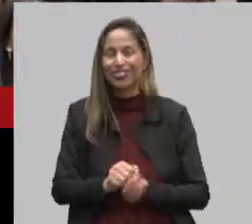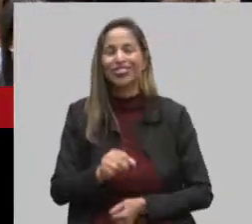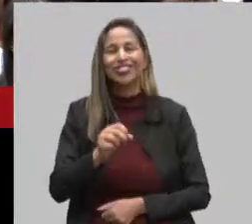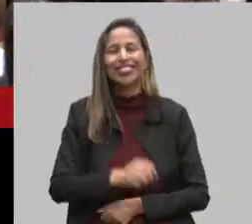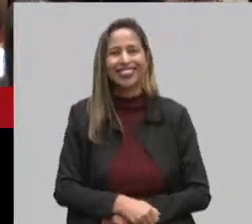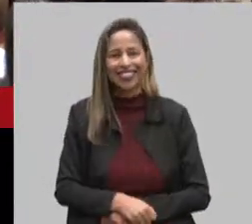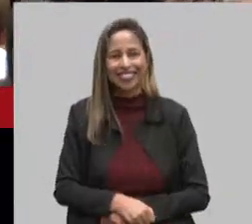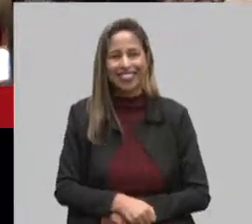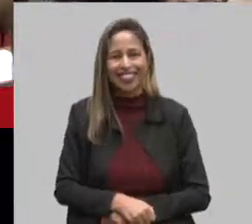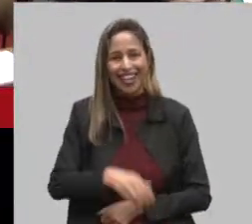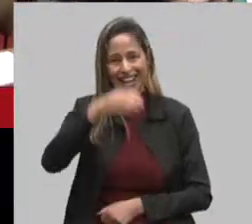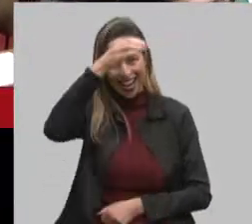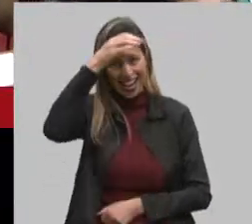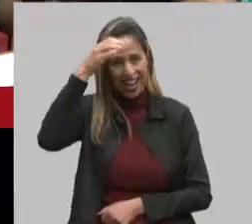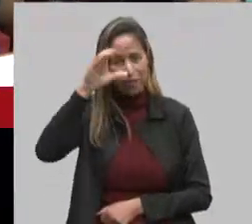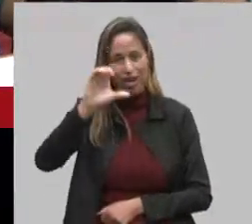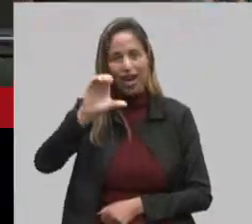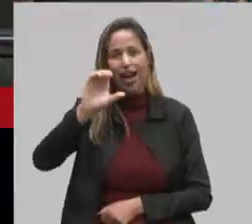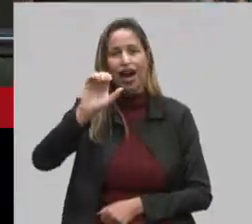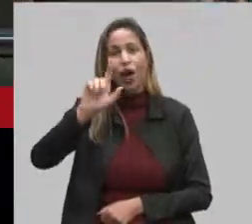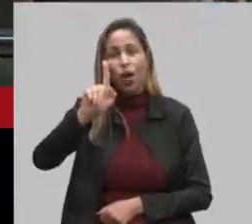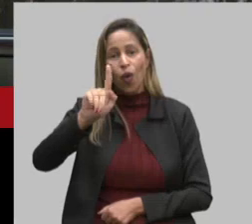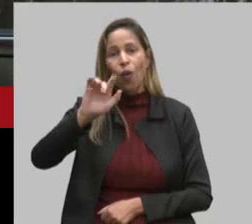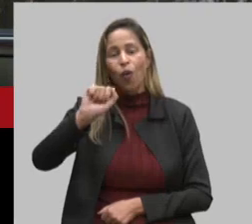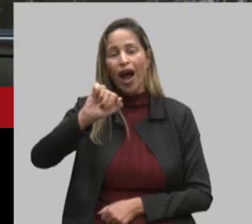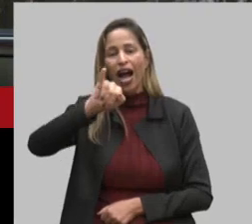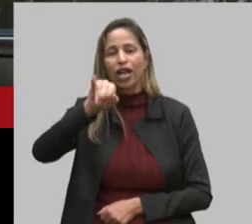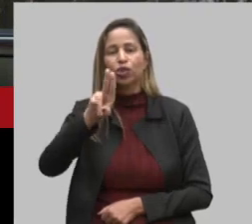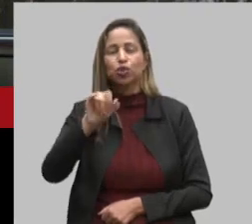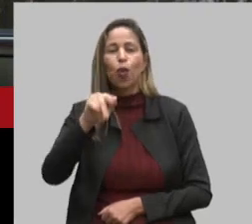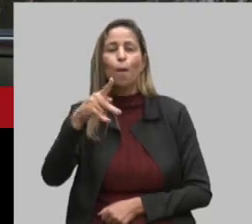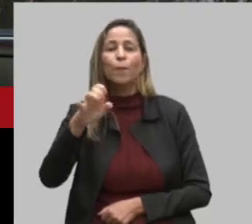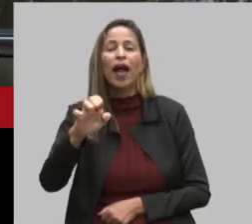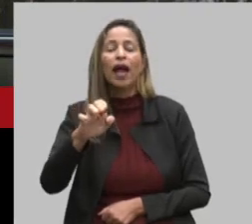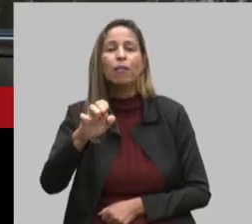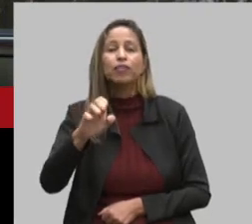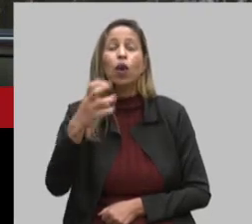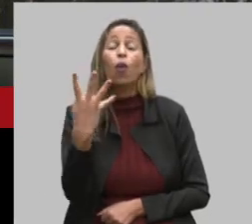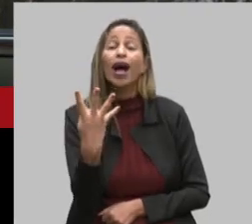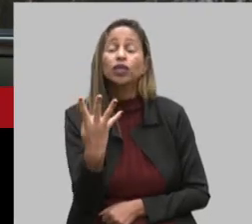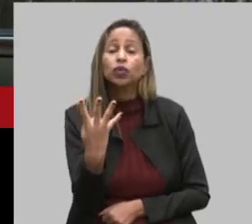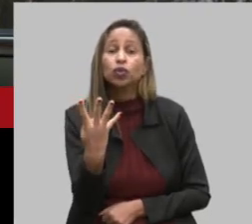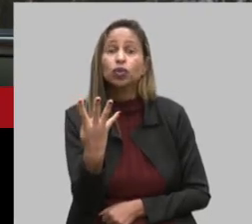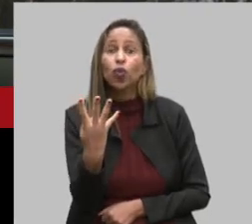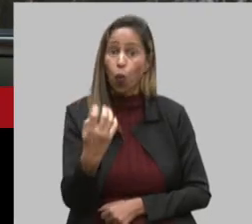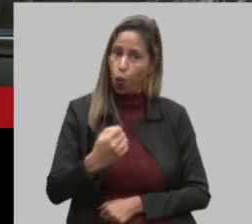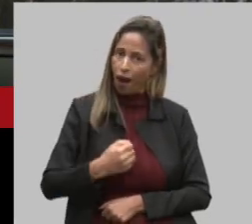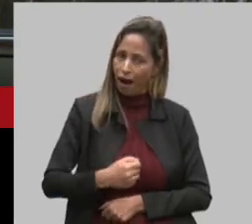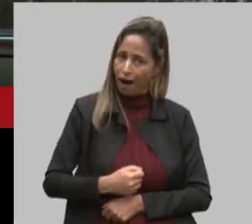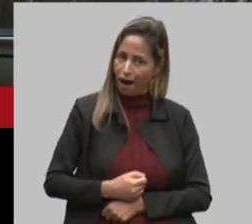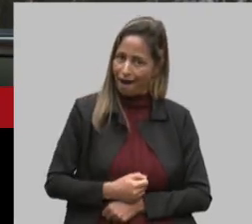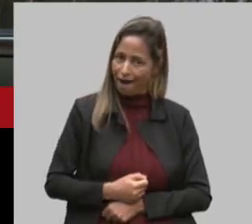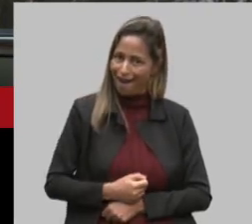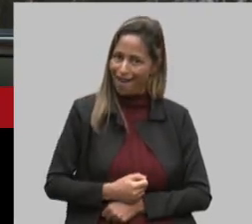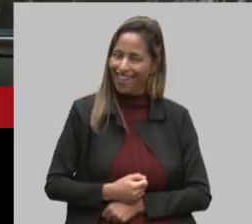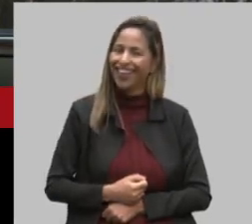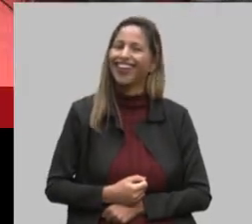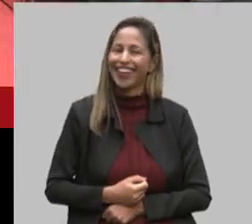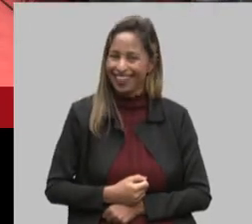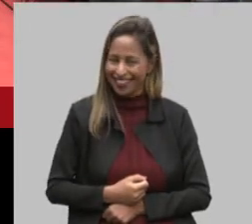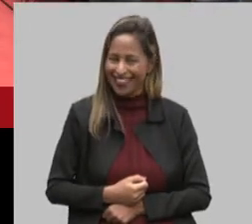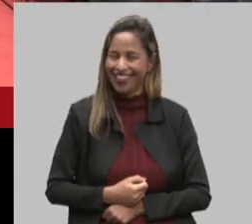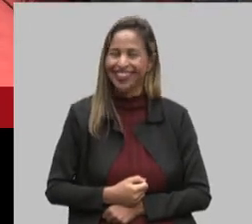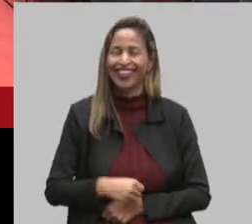Câmara Municipal de Guaxupé e lavras Cadê o Polo Sul 4 Sul 4 é